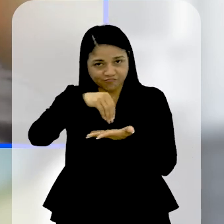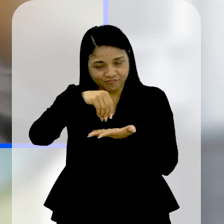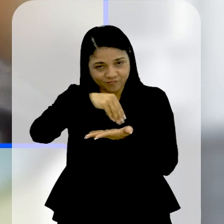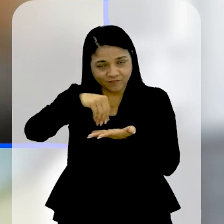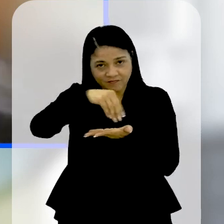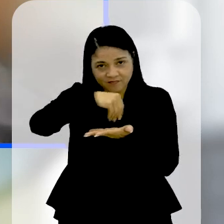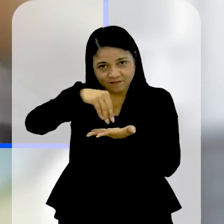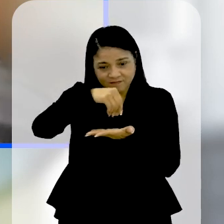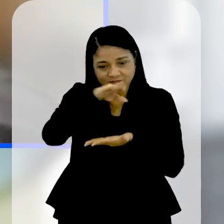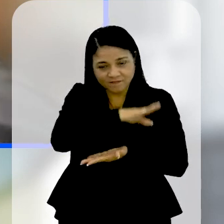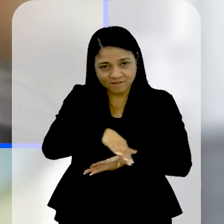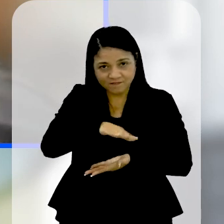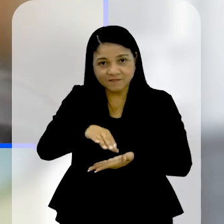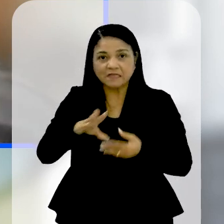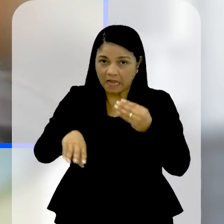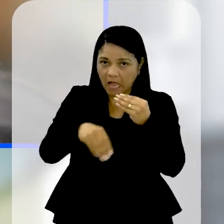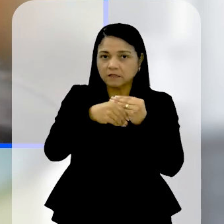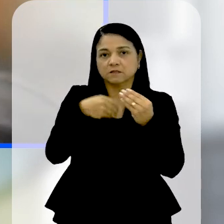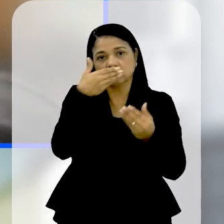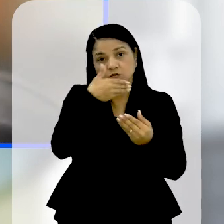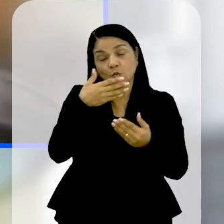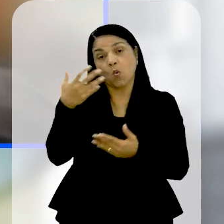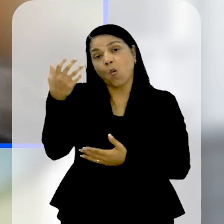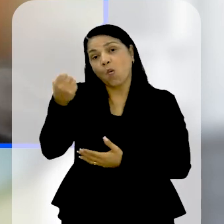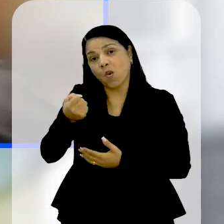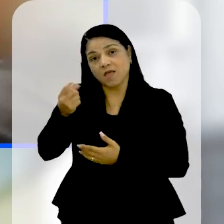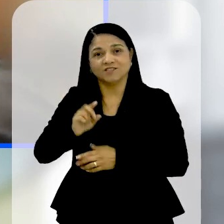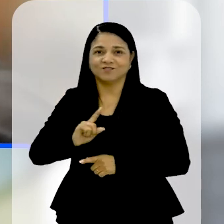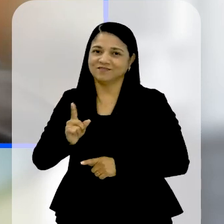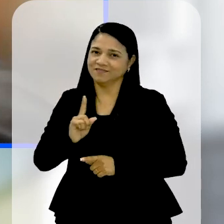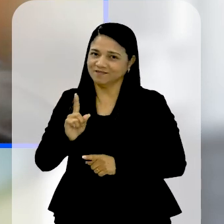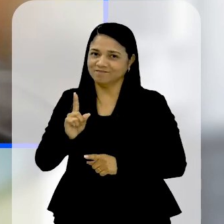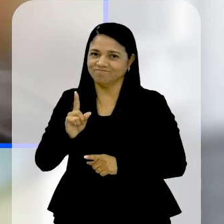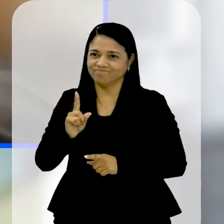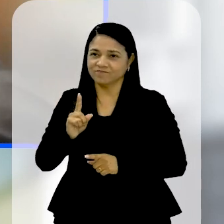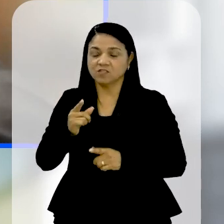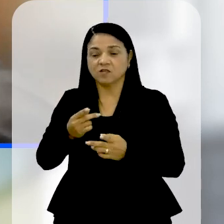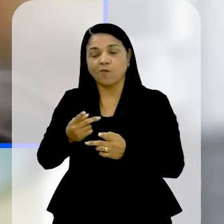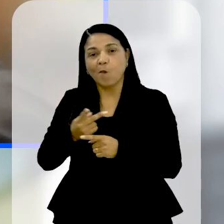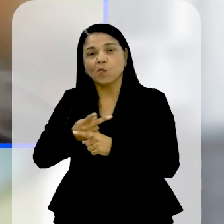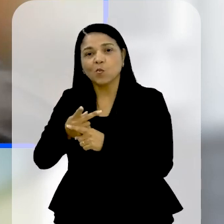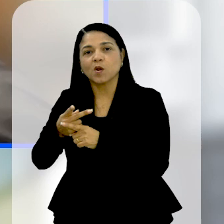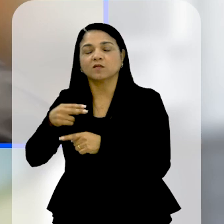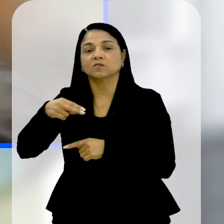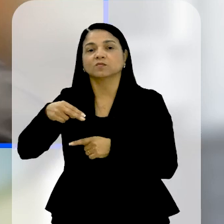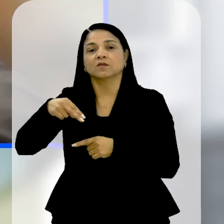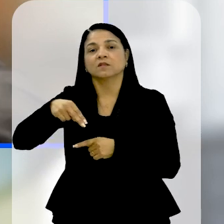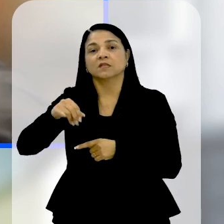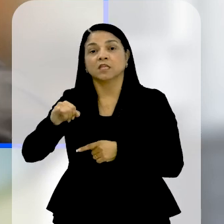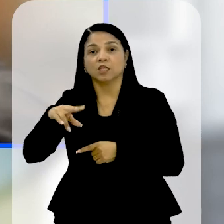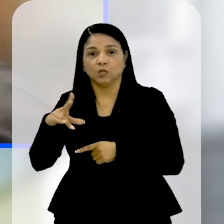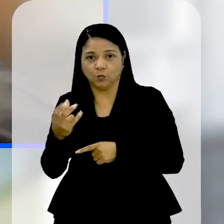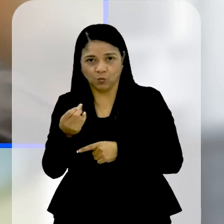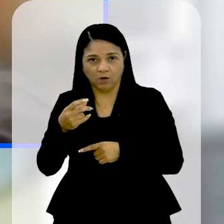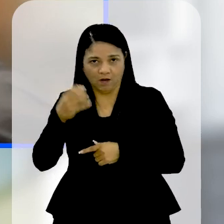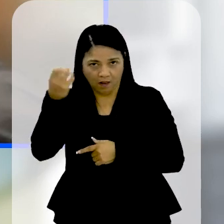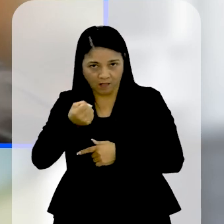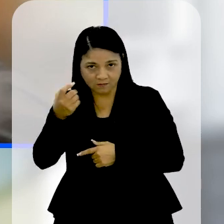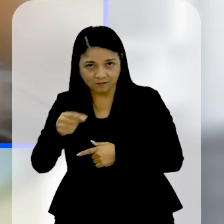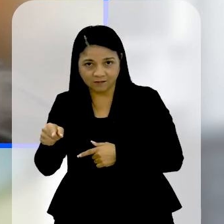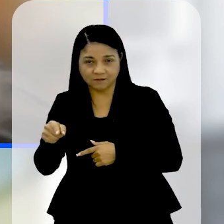infantis, tá? Tem adição de açúcar, mas no leite não. E, no caso, eles estavam comparando leite ninho daqui com outros países, porque a